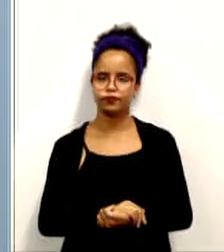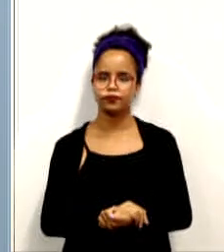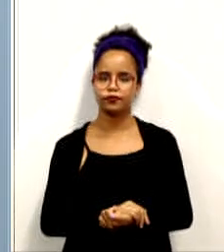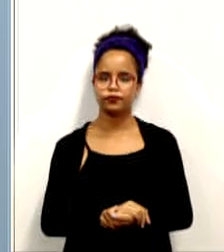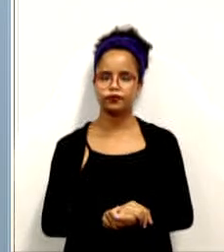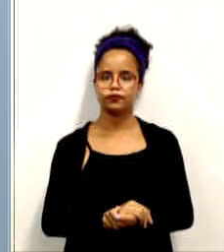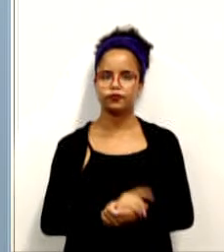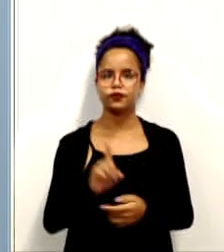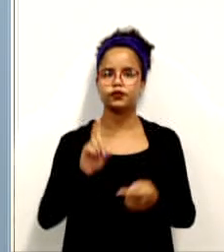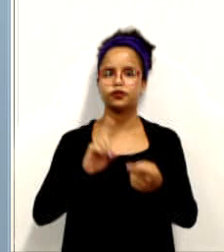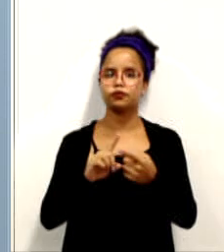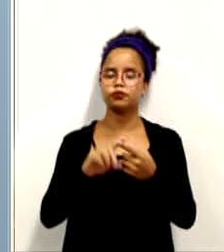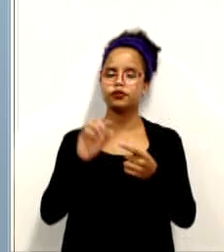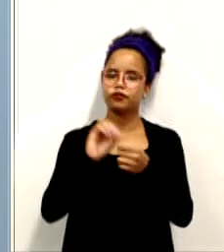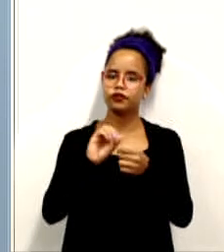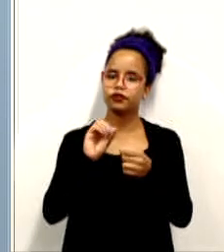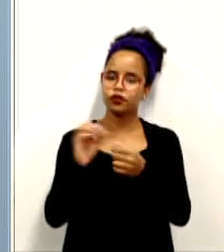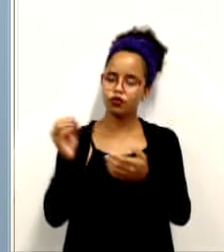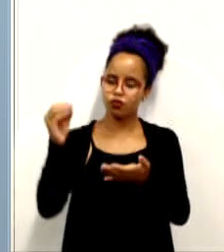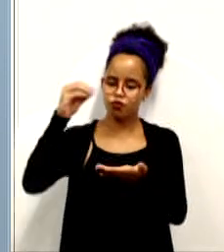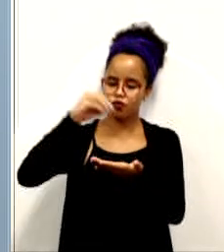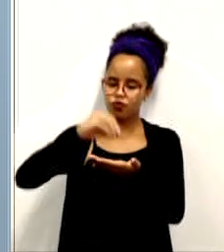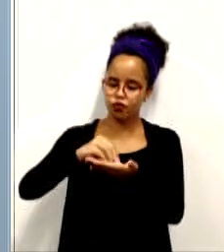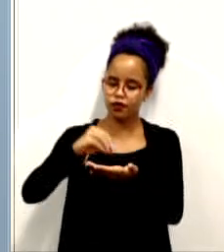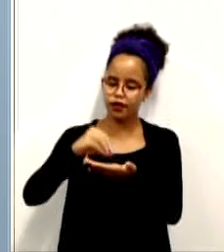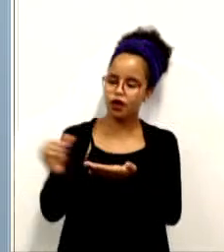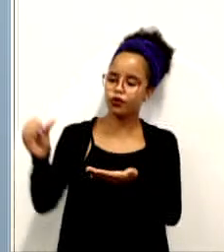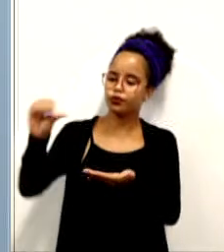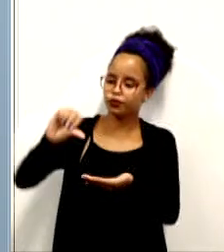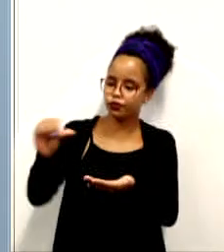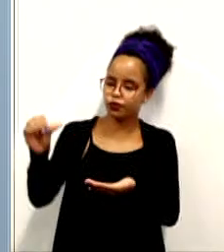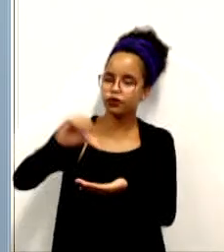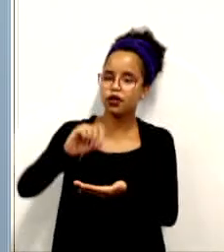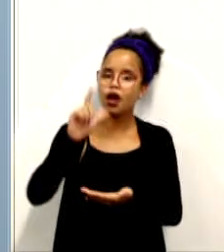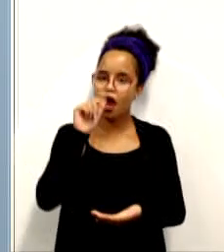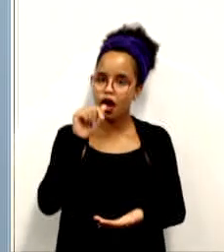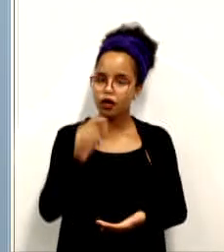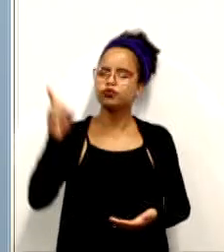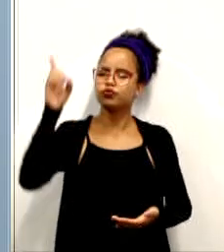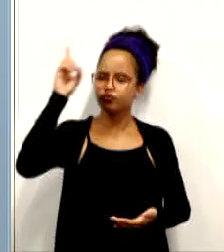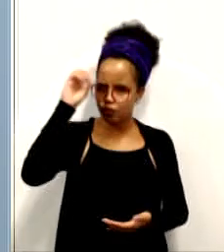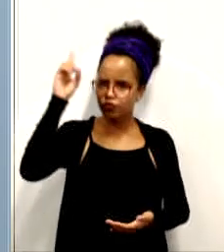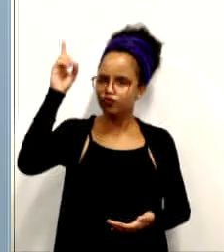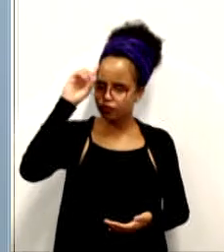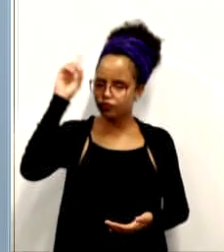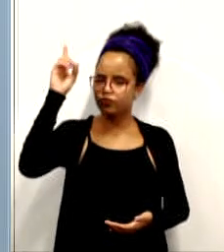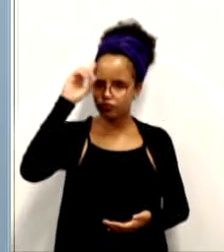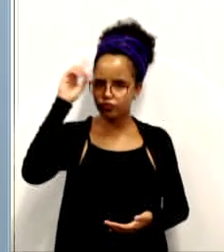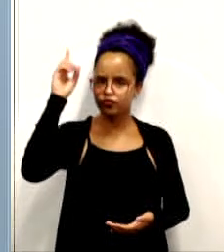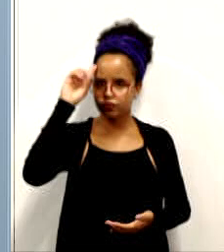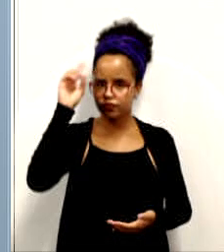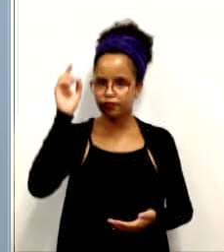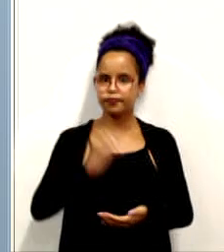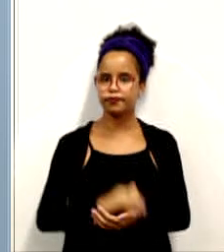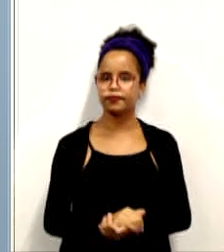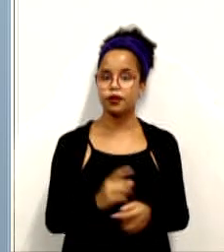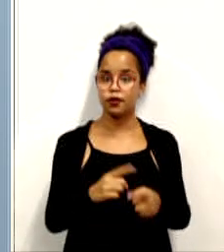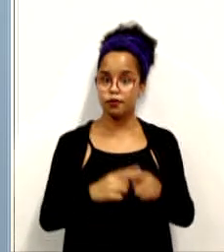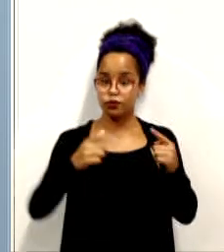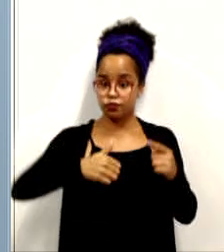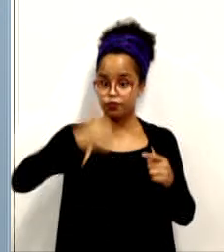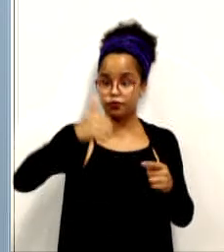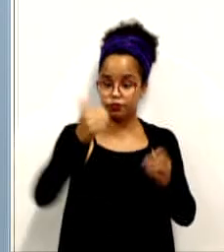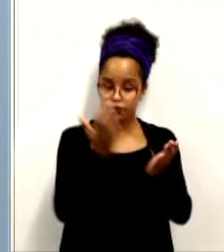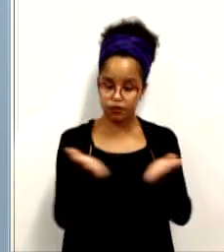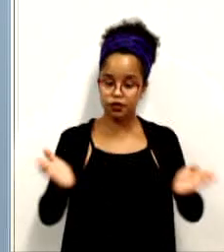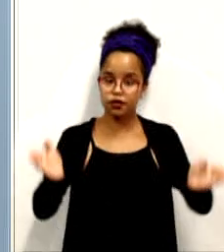regar aqueles carocinhos de feijão todos os dias. Só que o primeiro potinho, aquele que está guardado na caixinha,